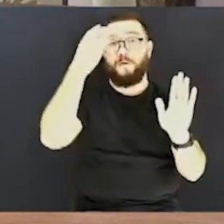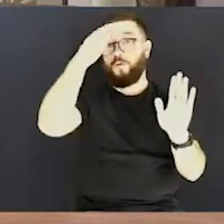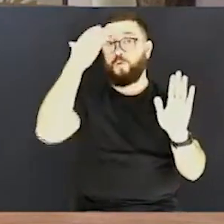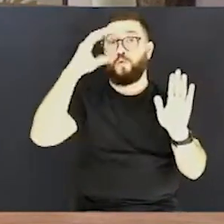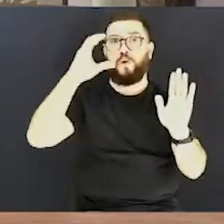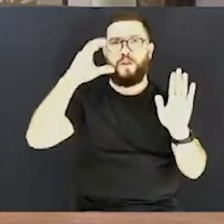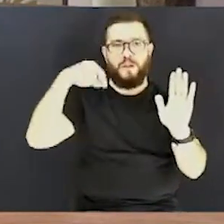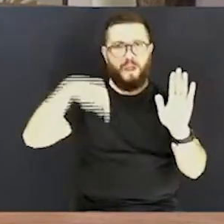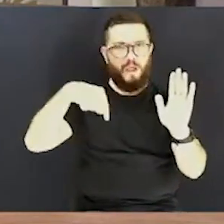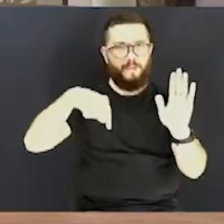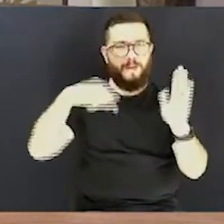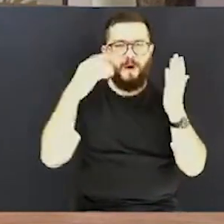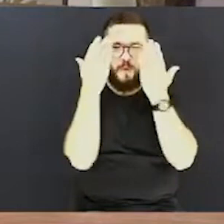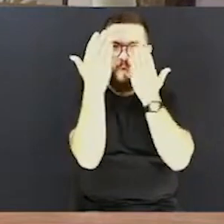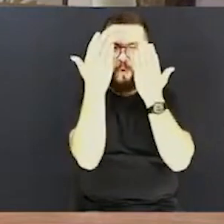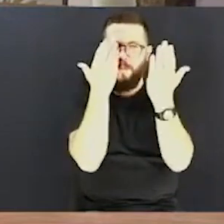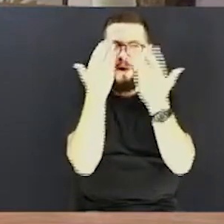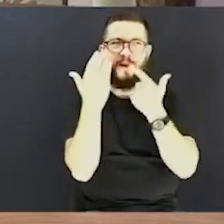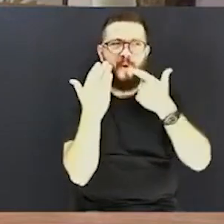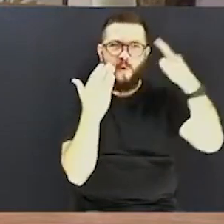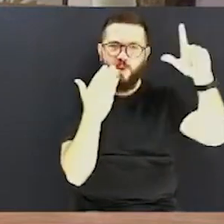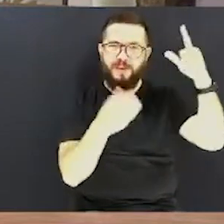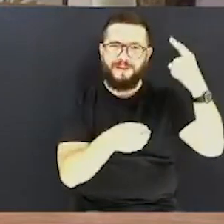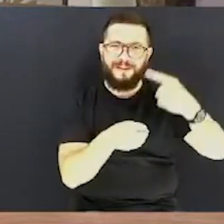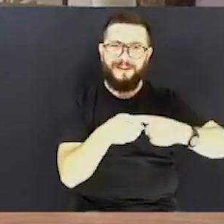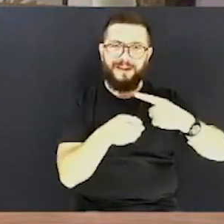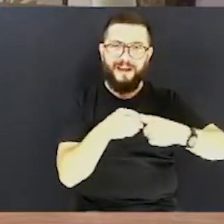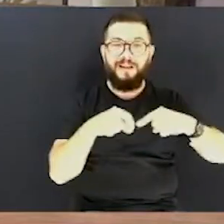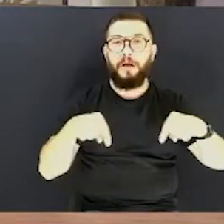demais municípios, esteja à frente,